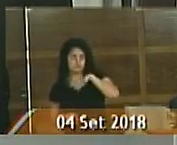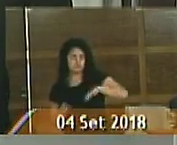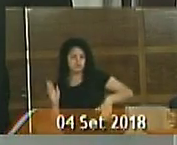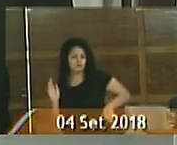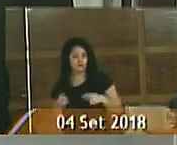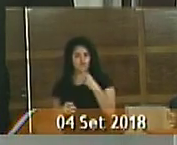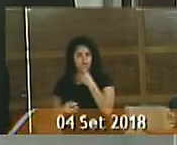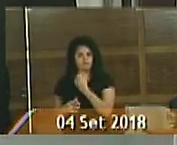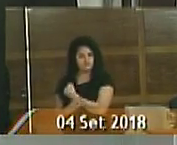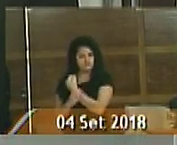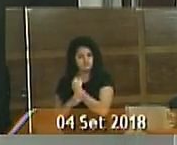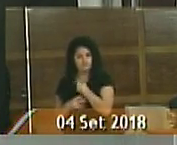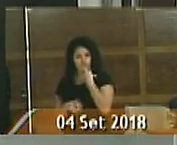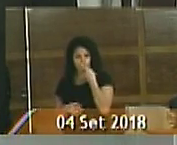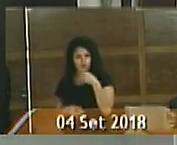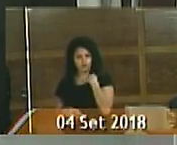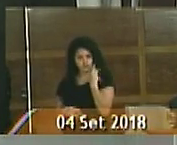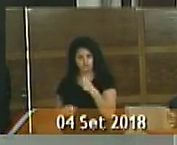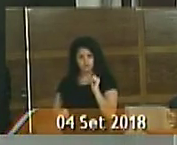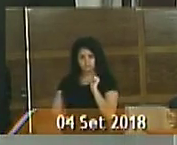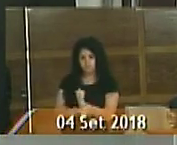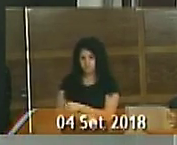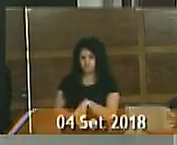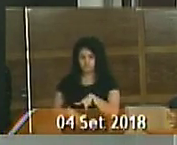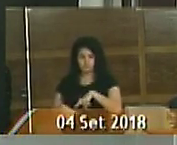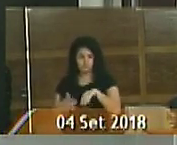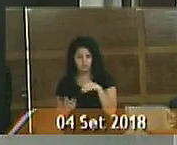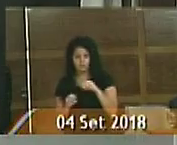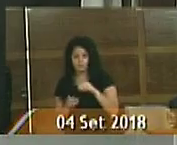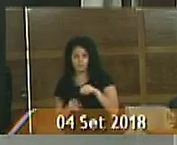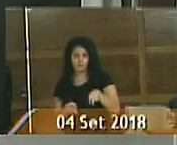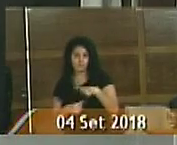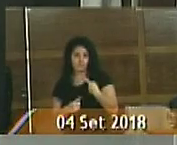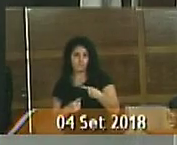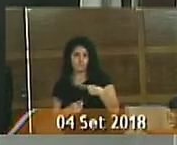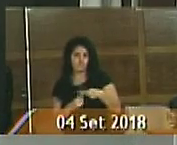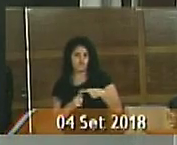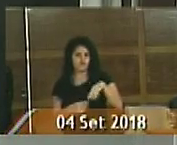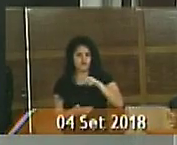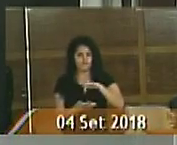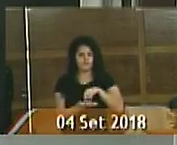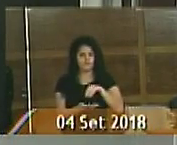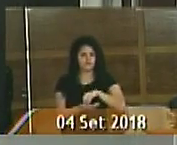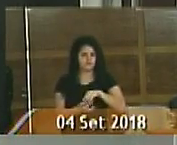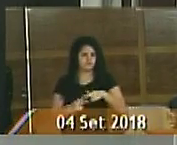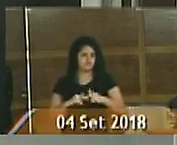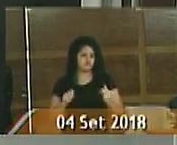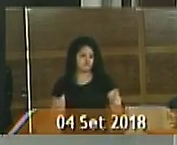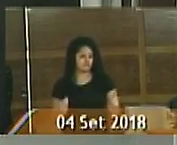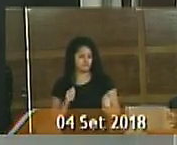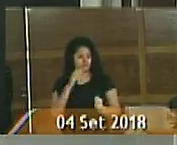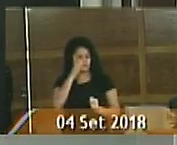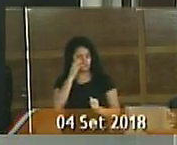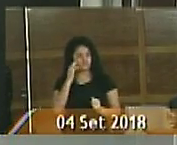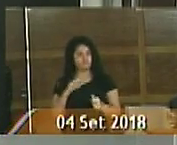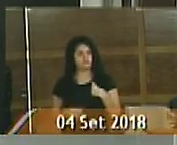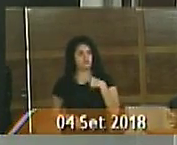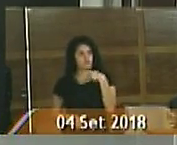quase parando aqui o serviço por falta de condições de tocar o serviço. Eu não falei